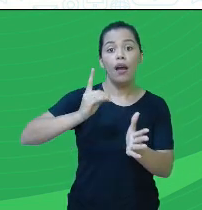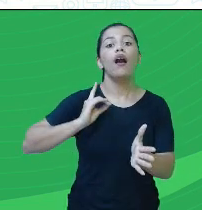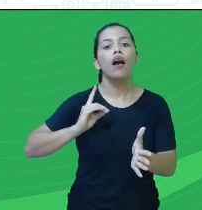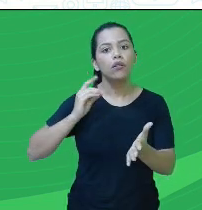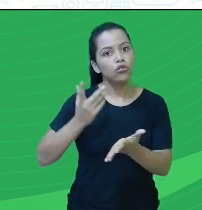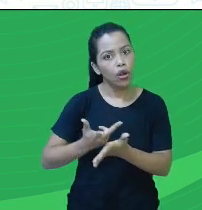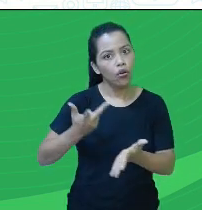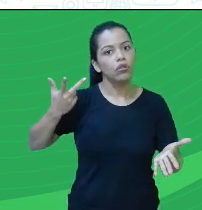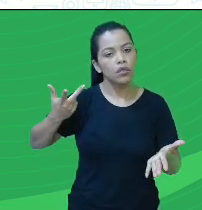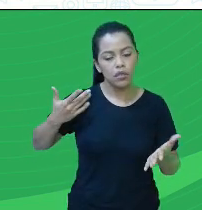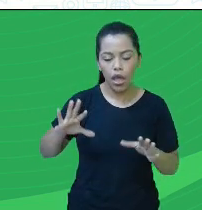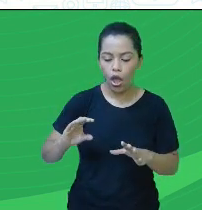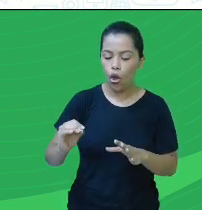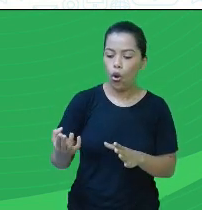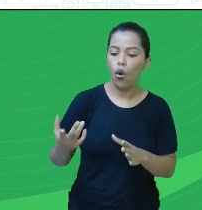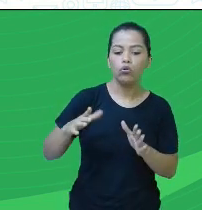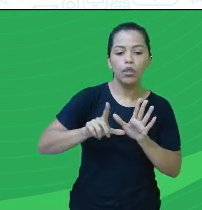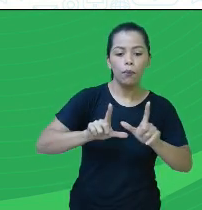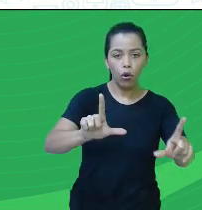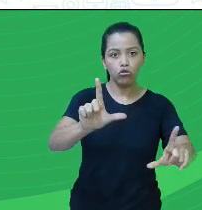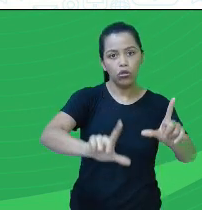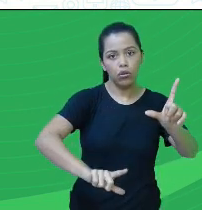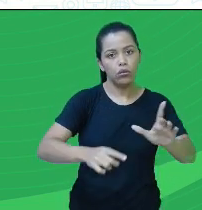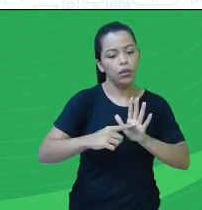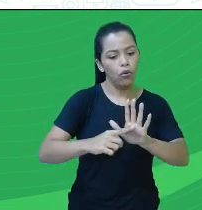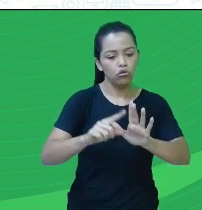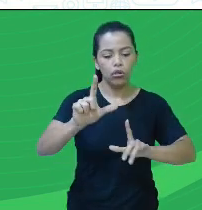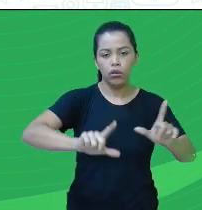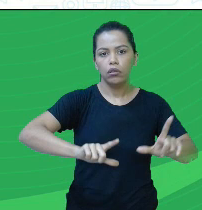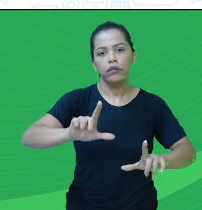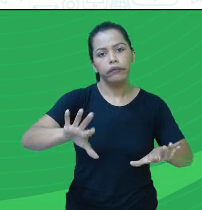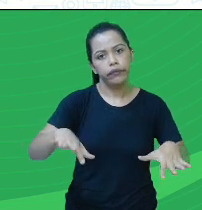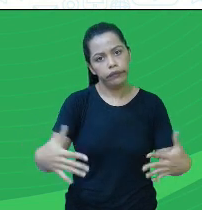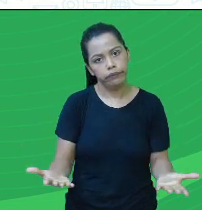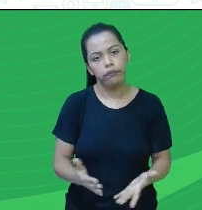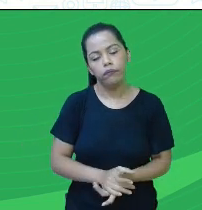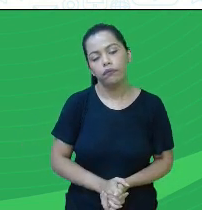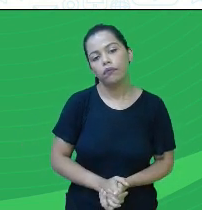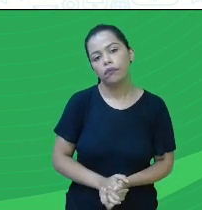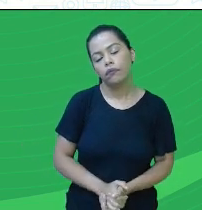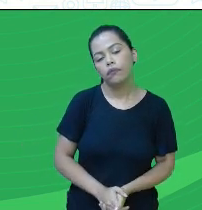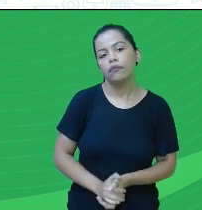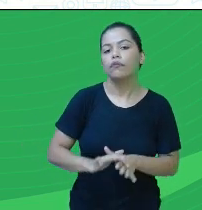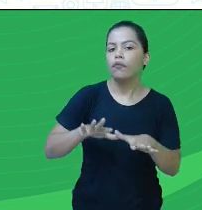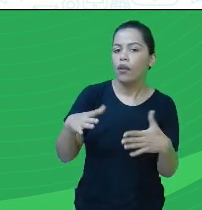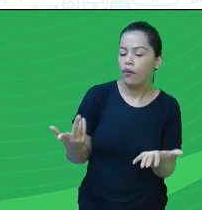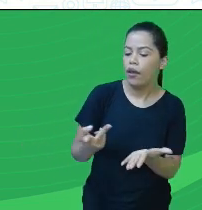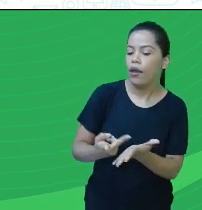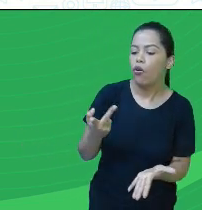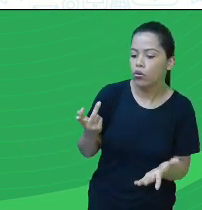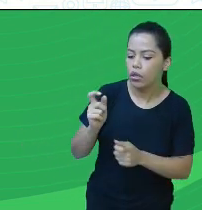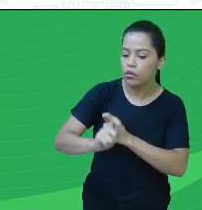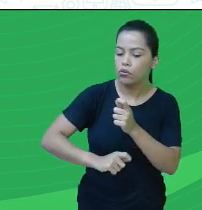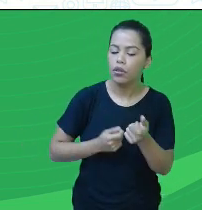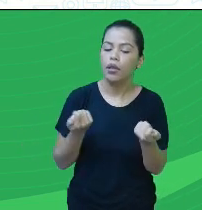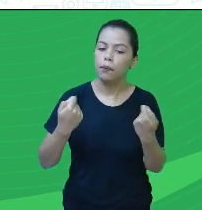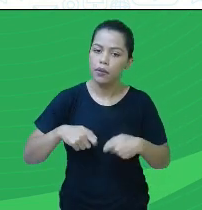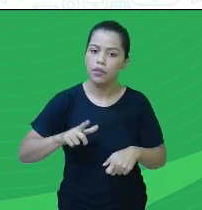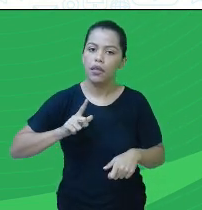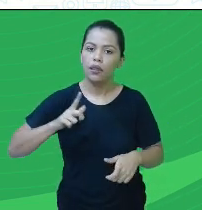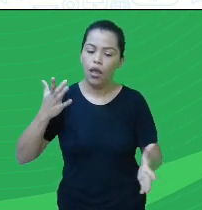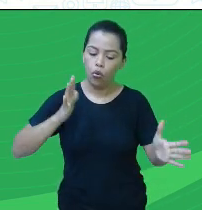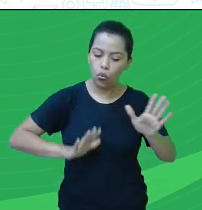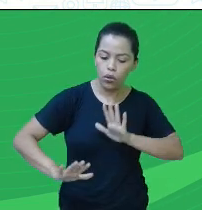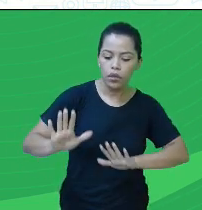num telejornal ou num jornal impresso. Aí é onde eu falei, onde entra todo o cuidado com as fake news